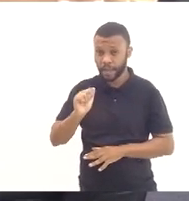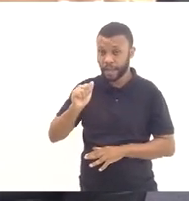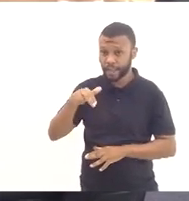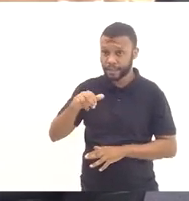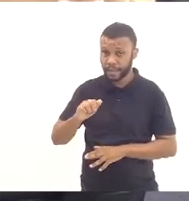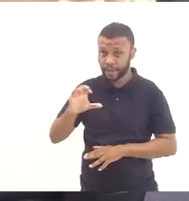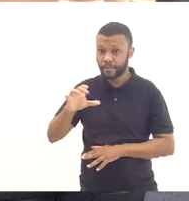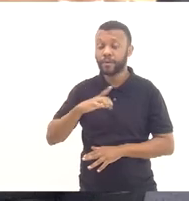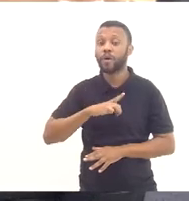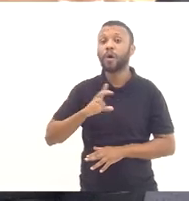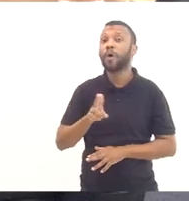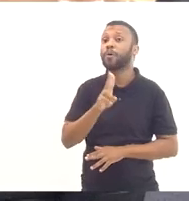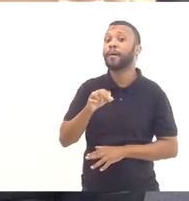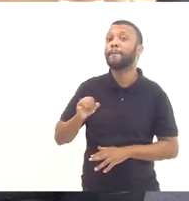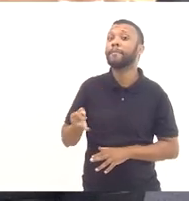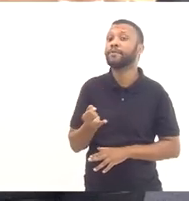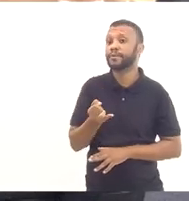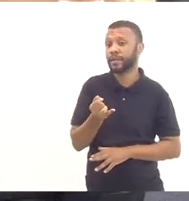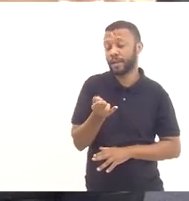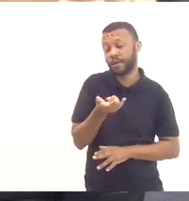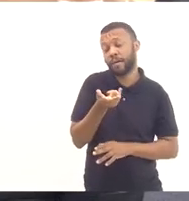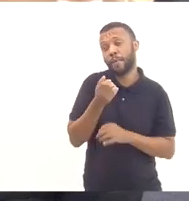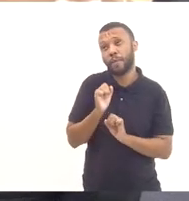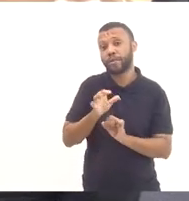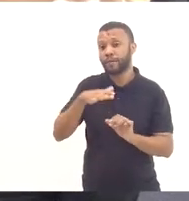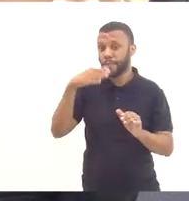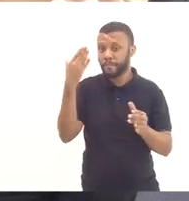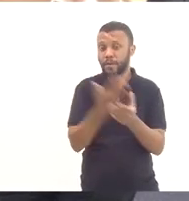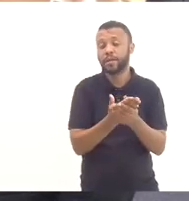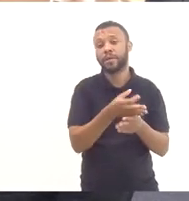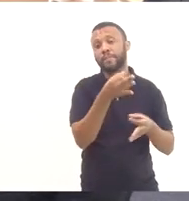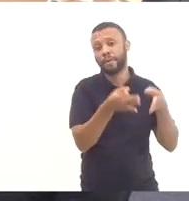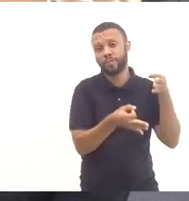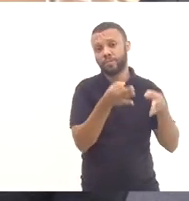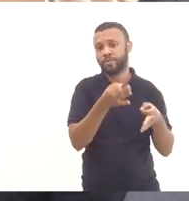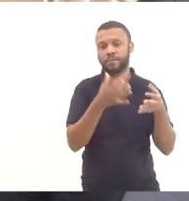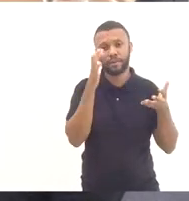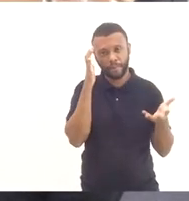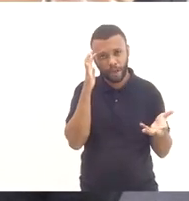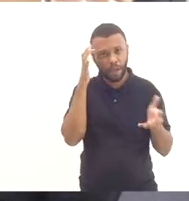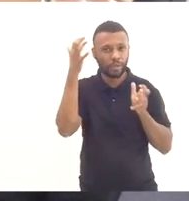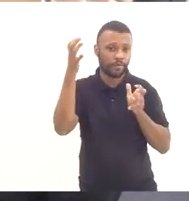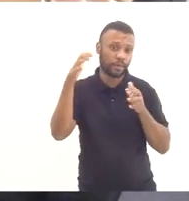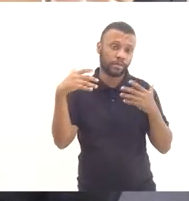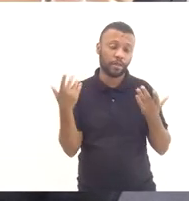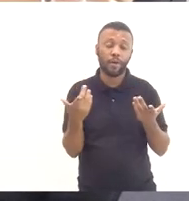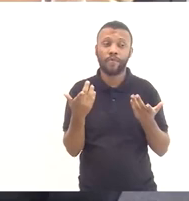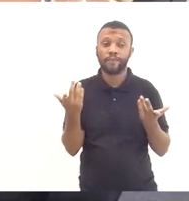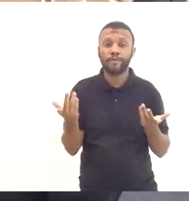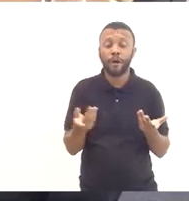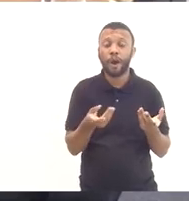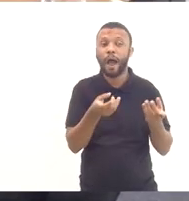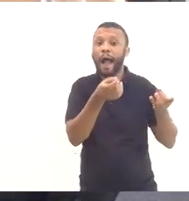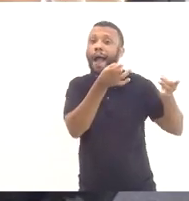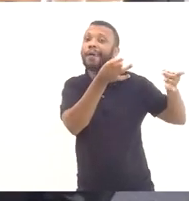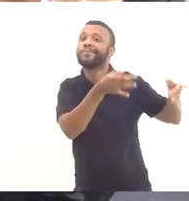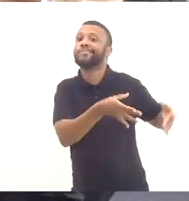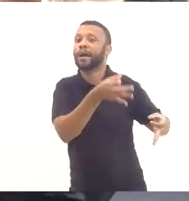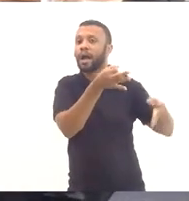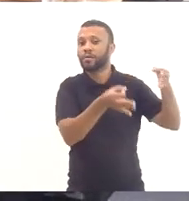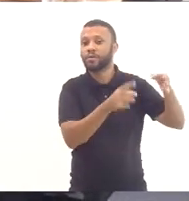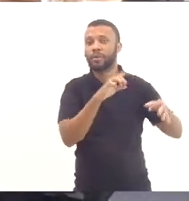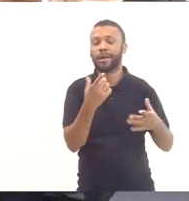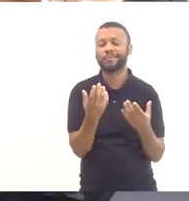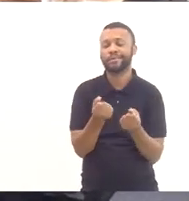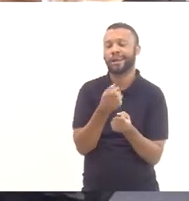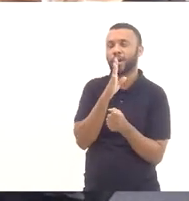para essa outra passagem minha Mas pode ser que eu vai ter que ir para justiça realmente para resolver então não vou abrir mão da justiça porque quando a gente